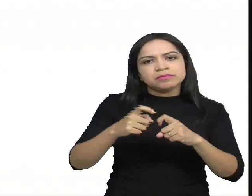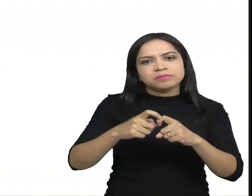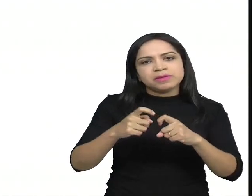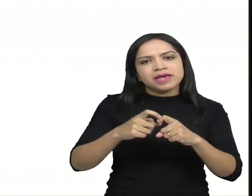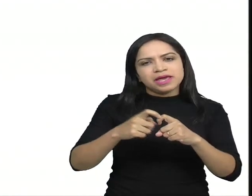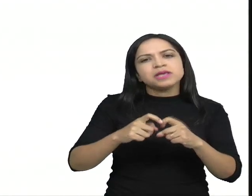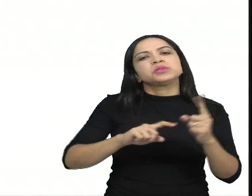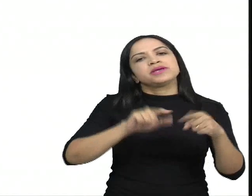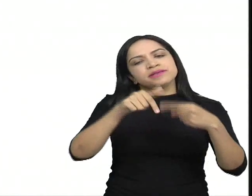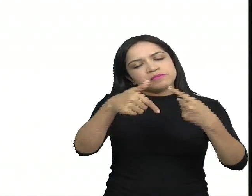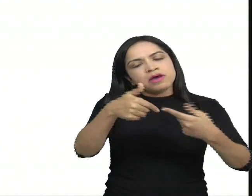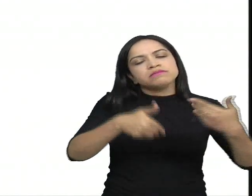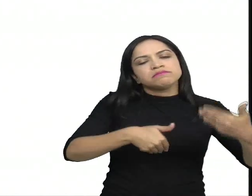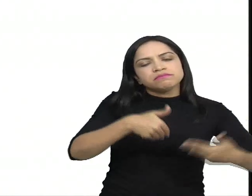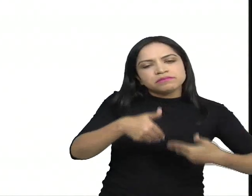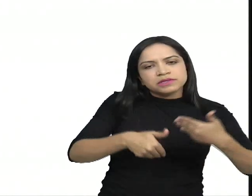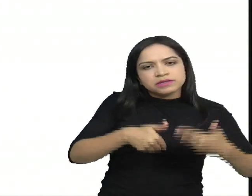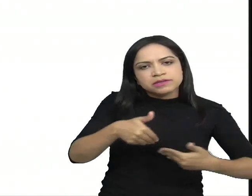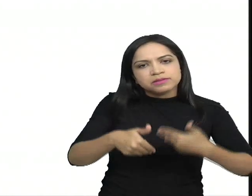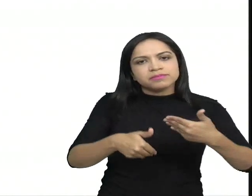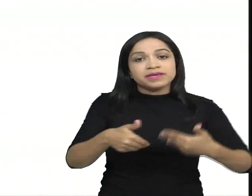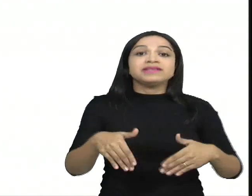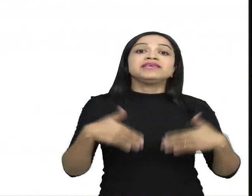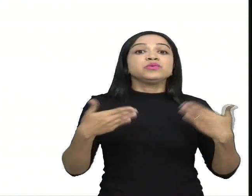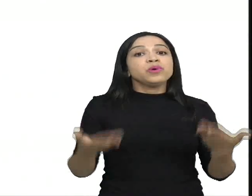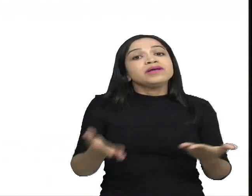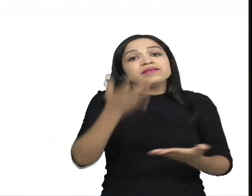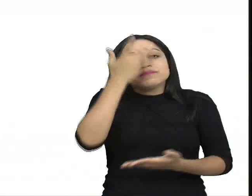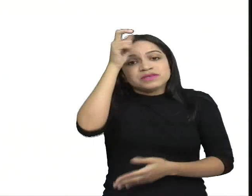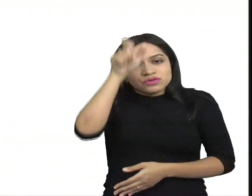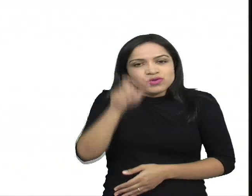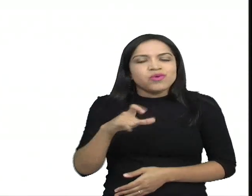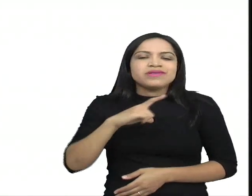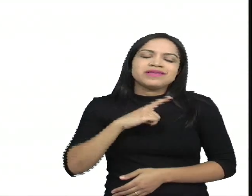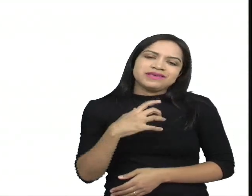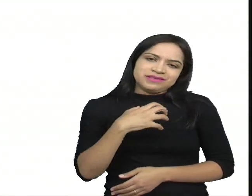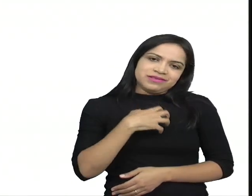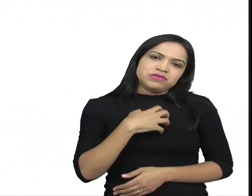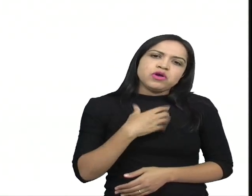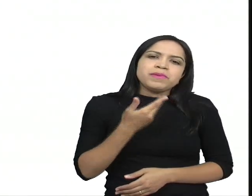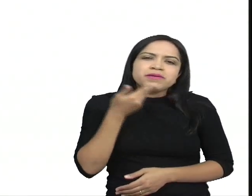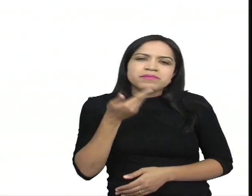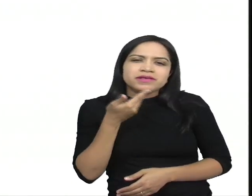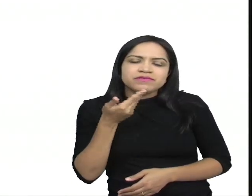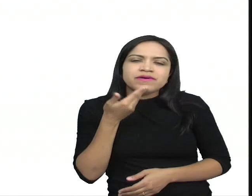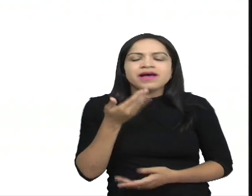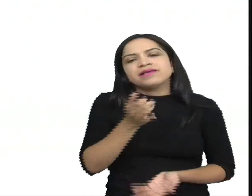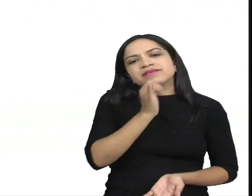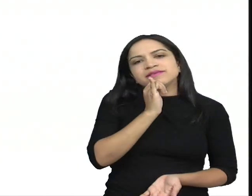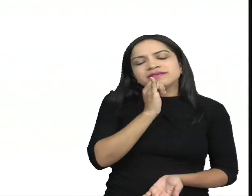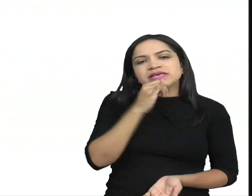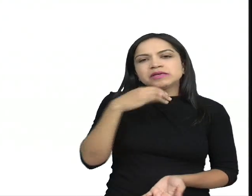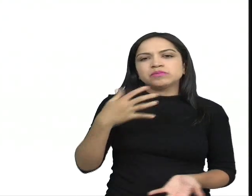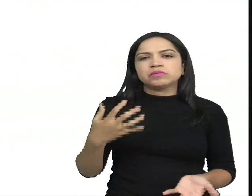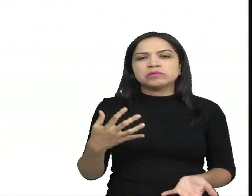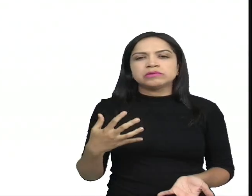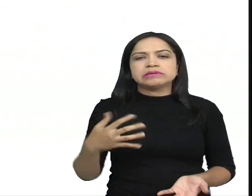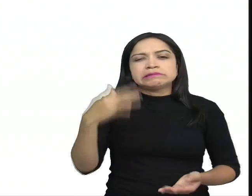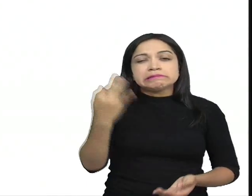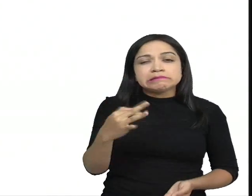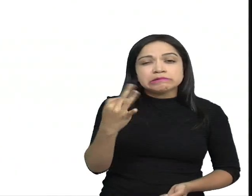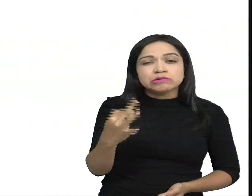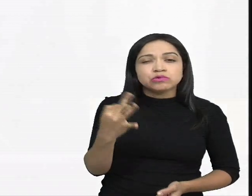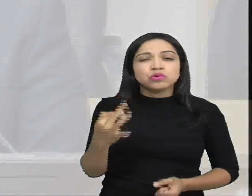sintoma clássico, que esse fica mais fácil da gente fazer o diagnóstico, são os pacientes que têm aquela dor típica, mais relacionada aos esforços,